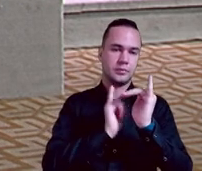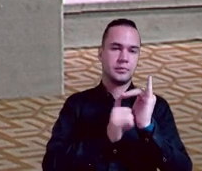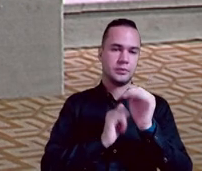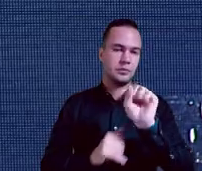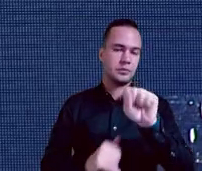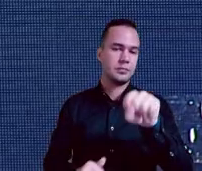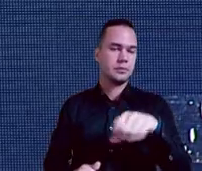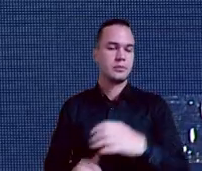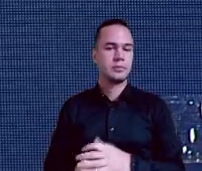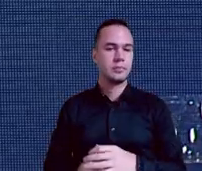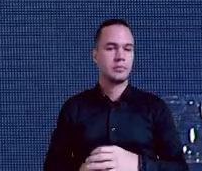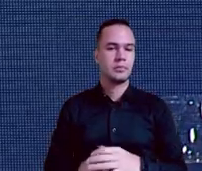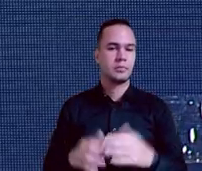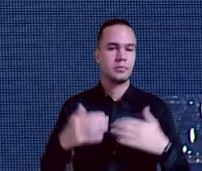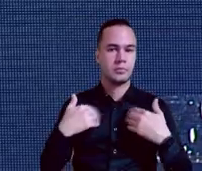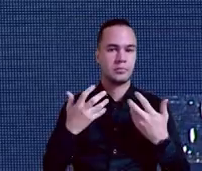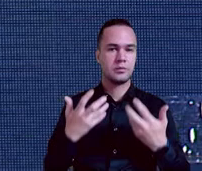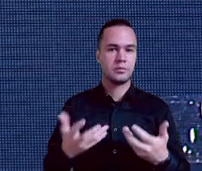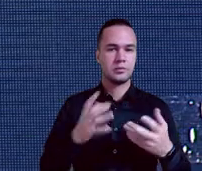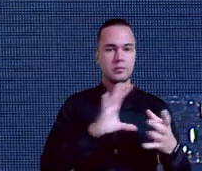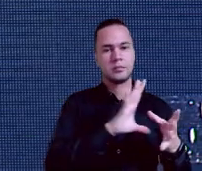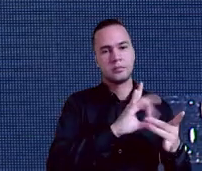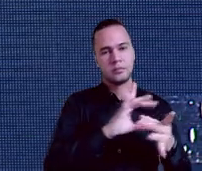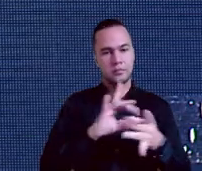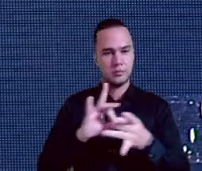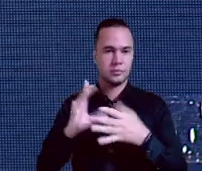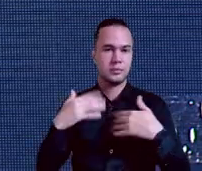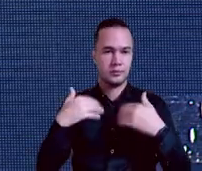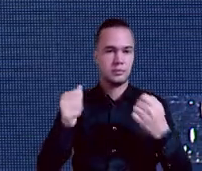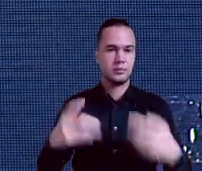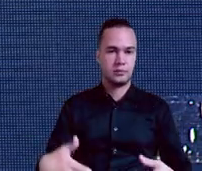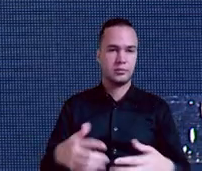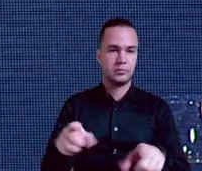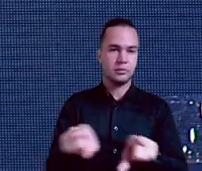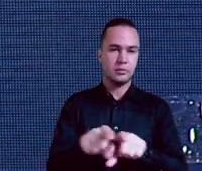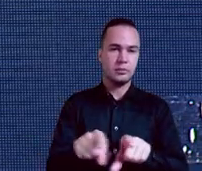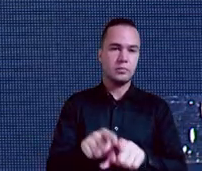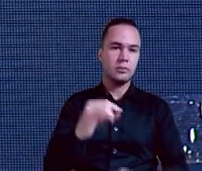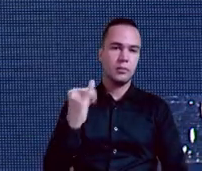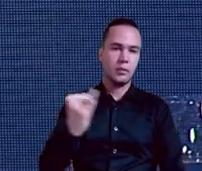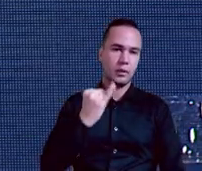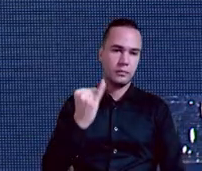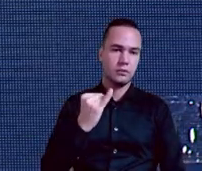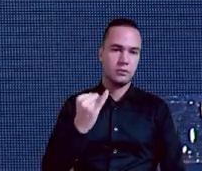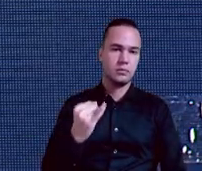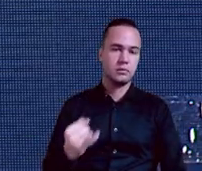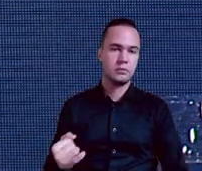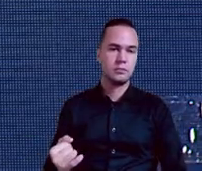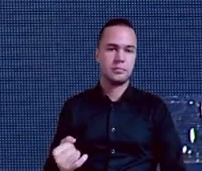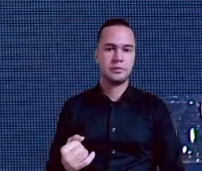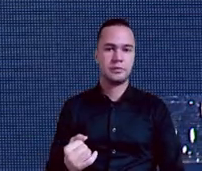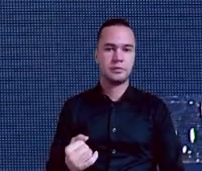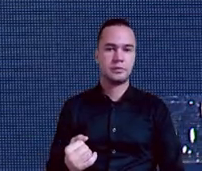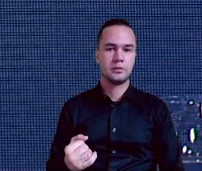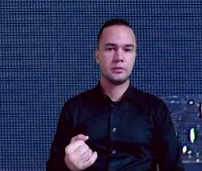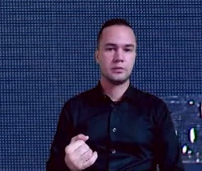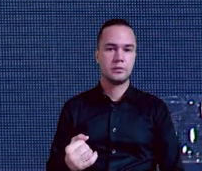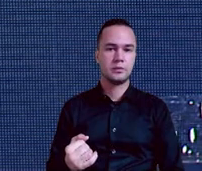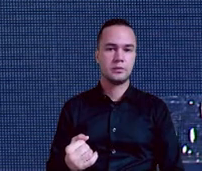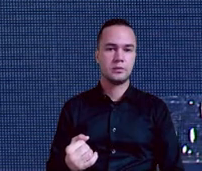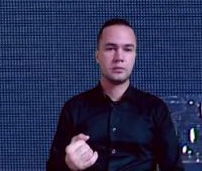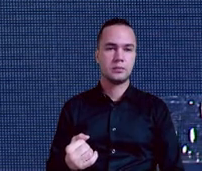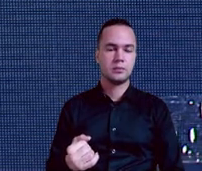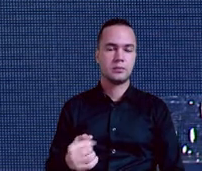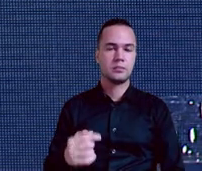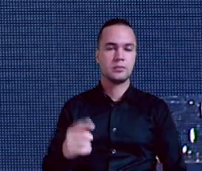deixa eu trazer um ponto que acho que é muito importante antes da gente entrar nessa discussão que é em relação a evolução